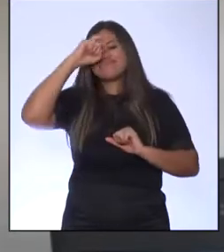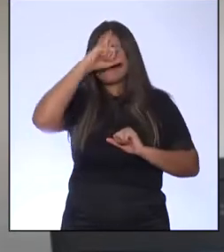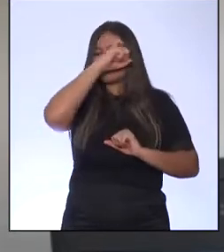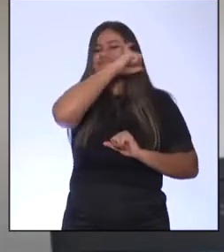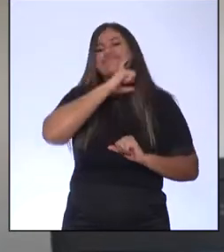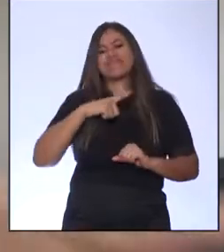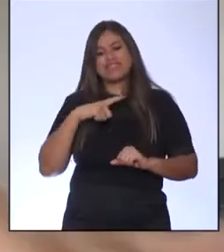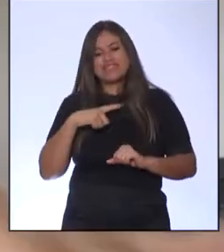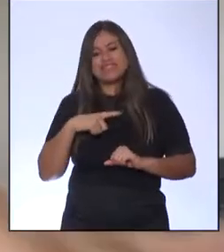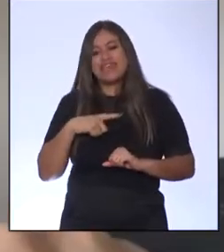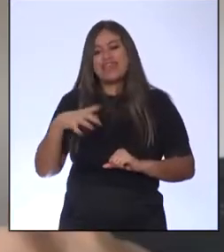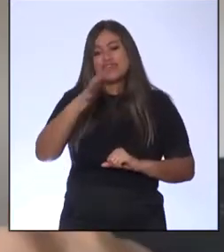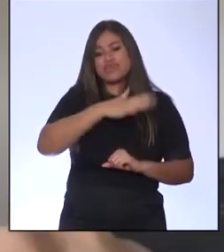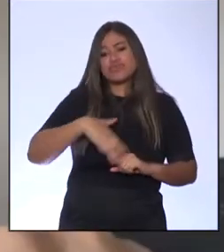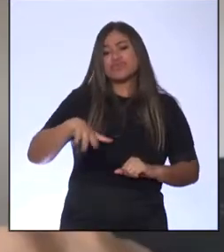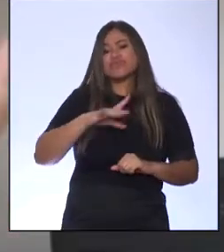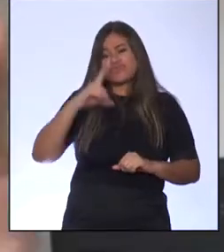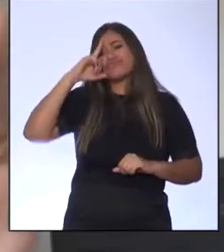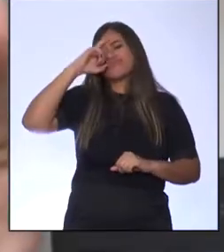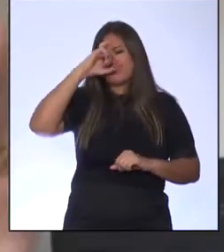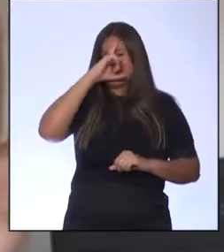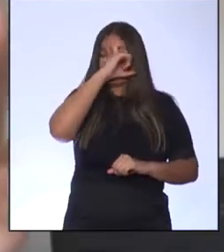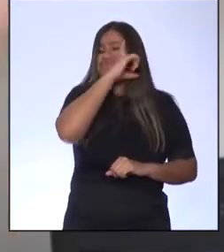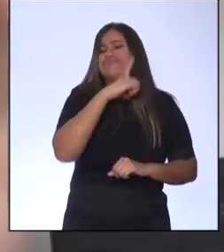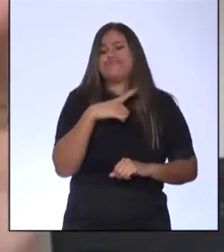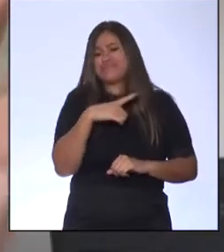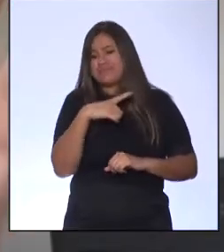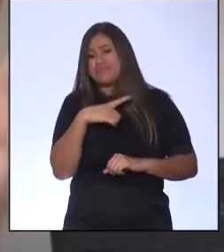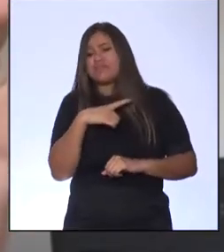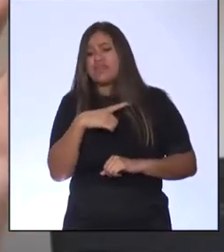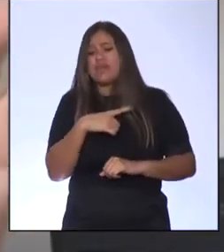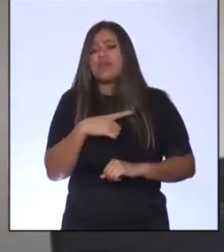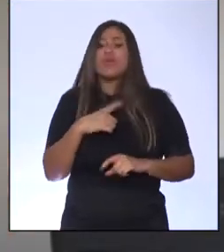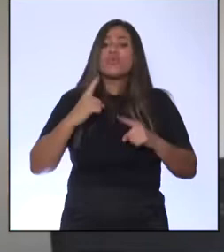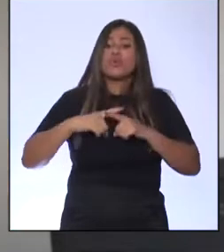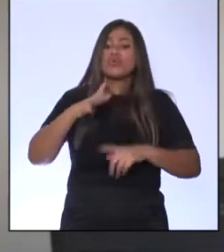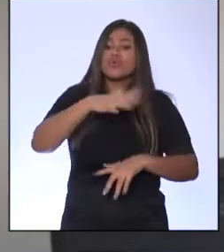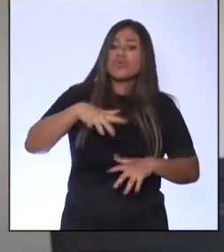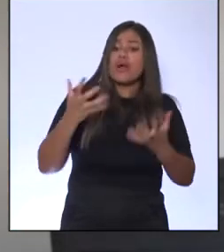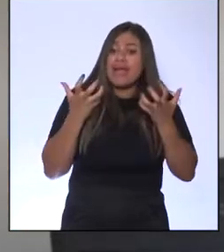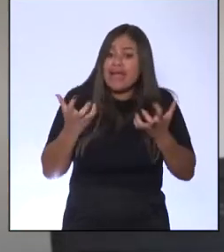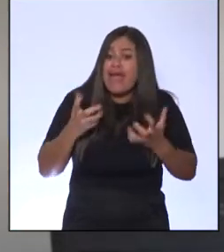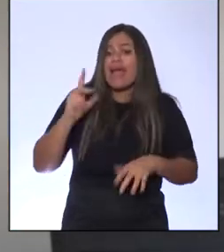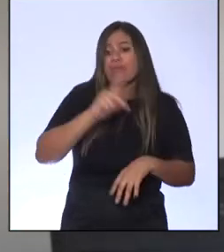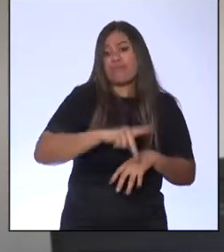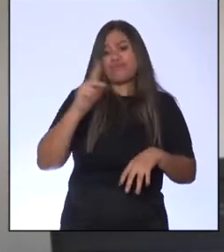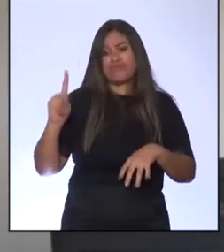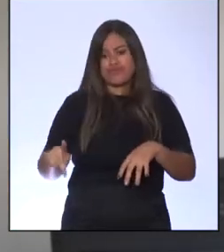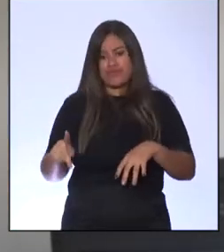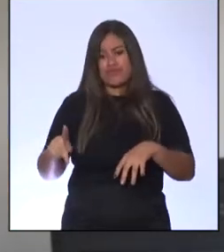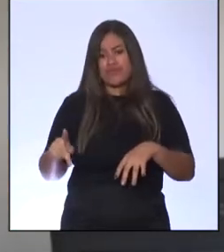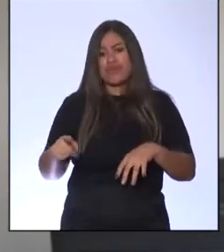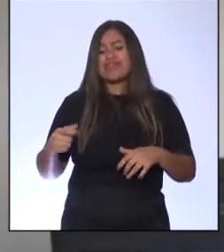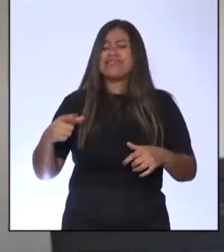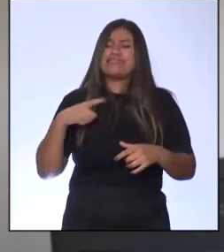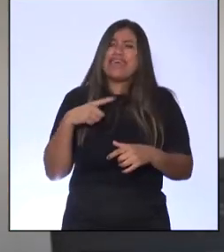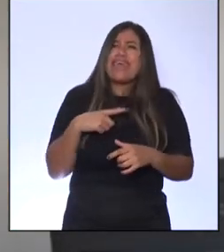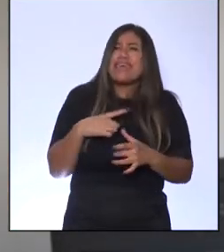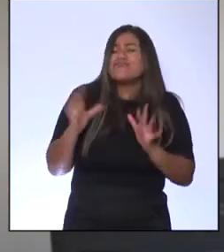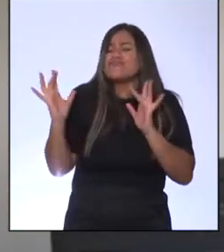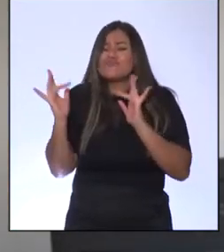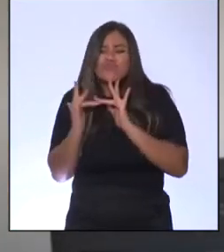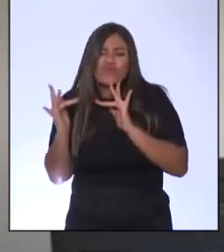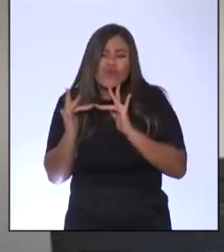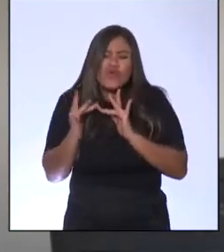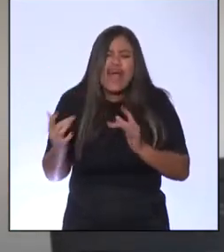você e para todo professor. Eu acho que todo mundo que escolhe ser professor tem um pouco dessa coisa do convívio,